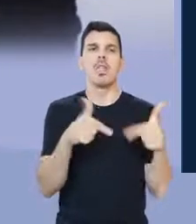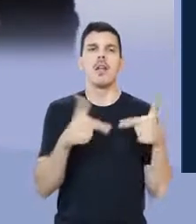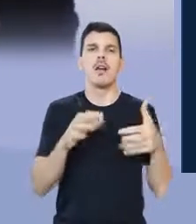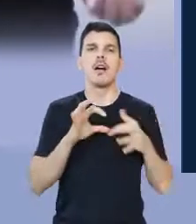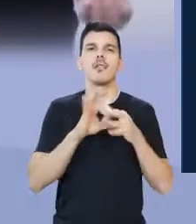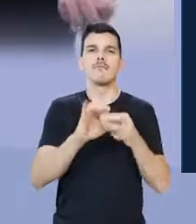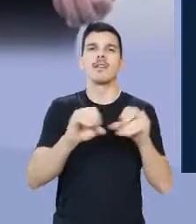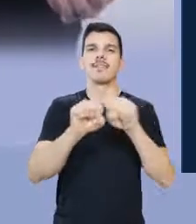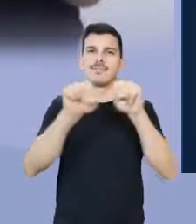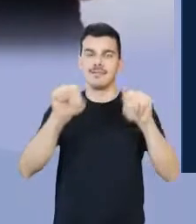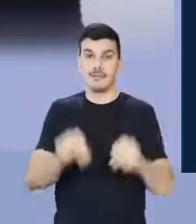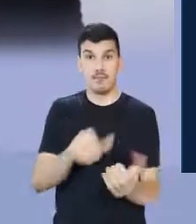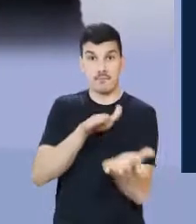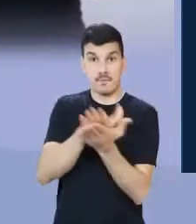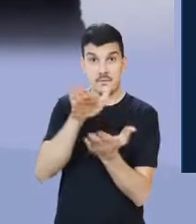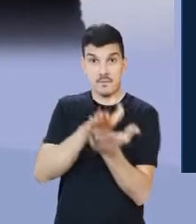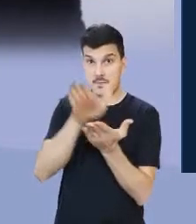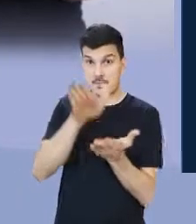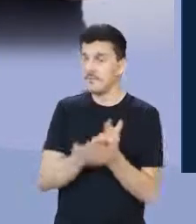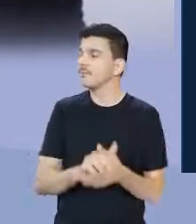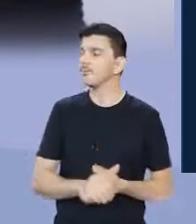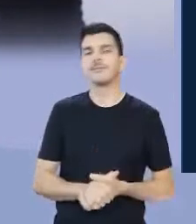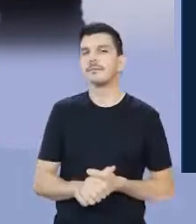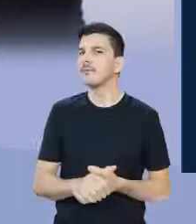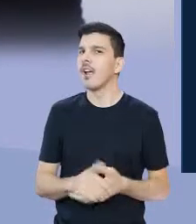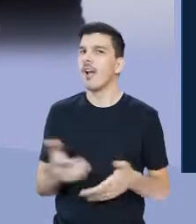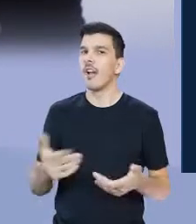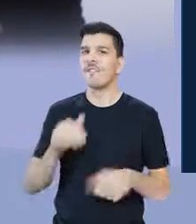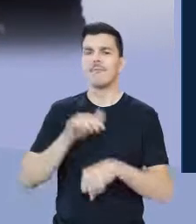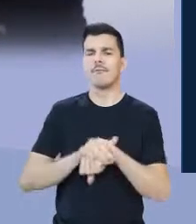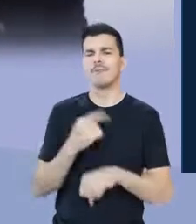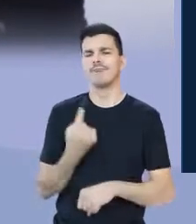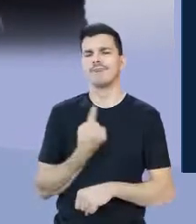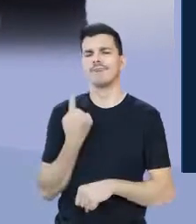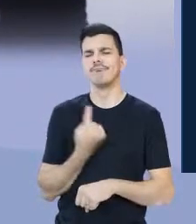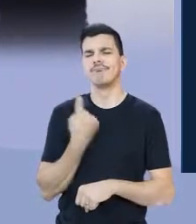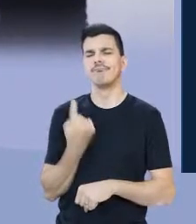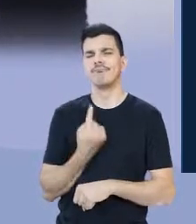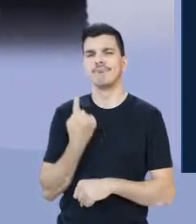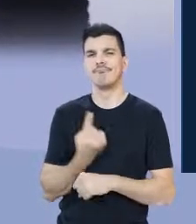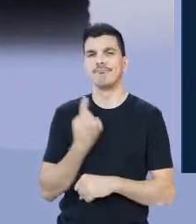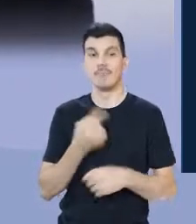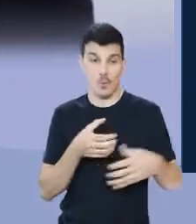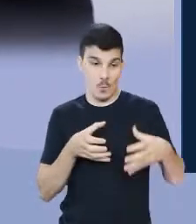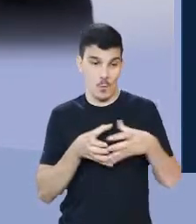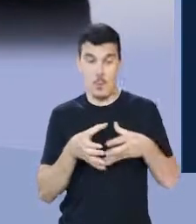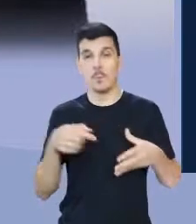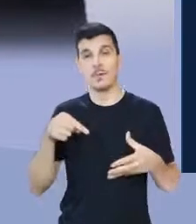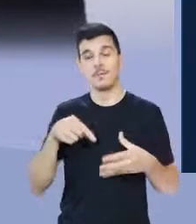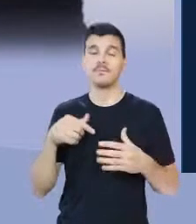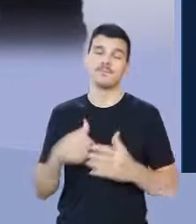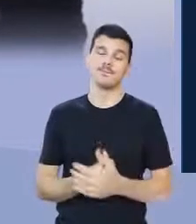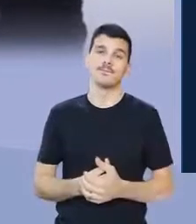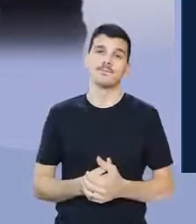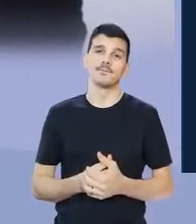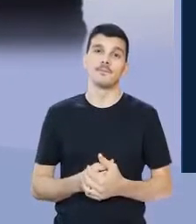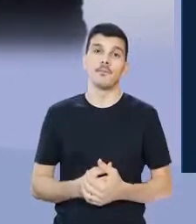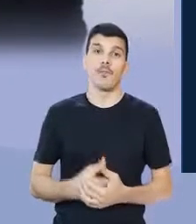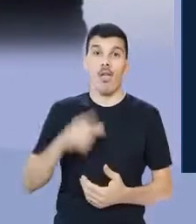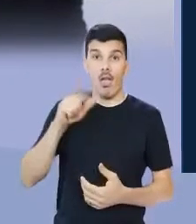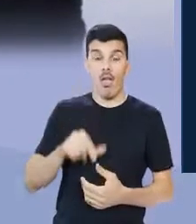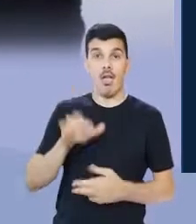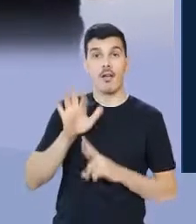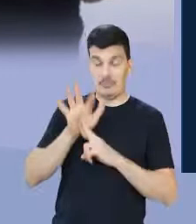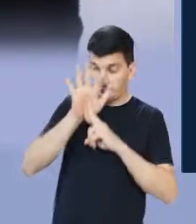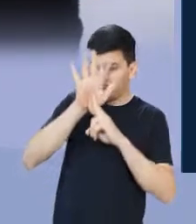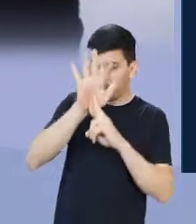não trabalha com uma editora. Ele trabalha consigo, trabalha com o seu grupo. Ele